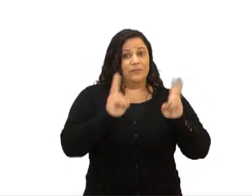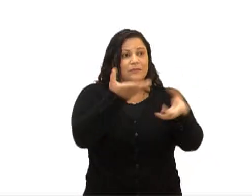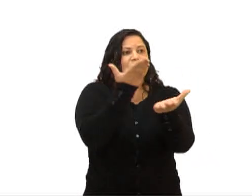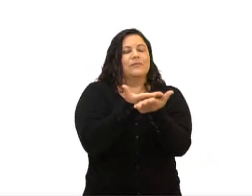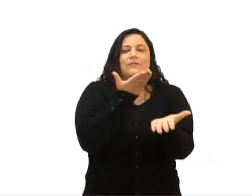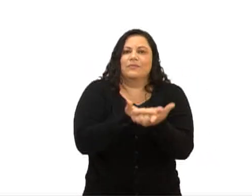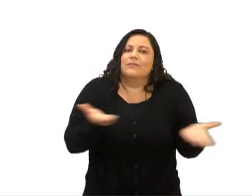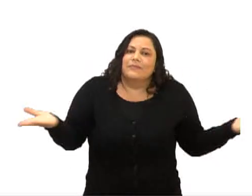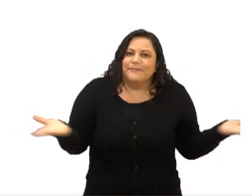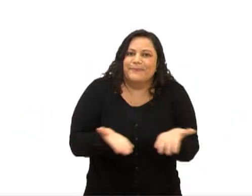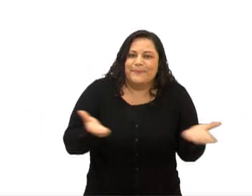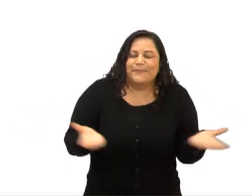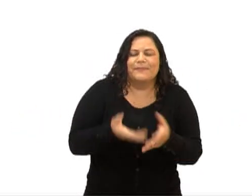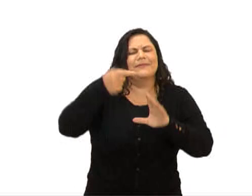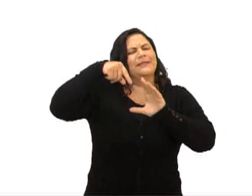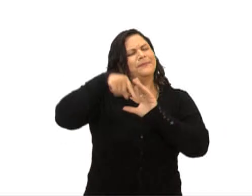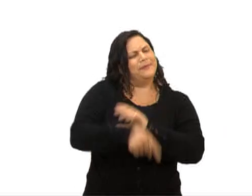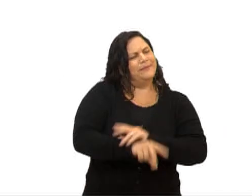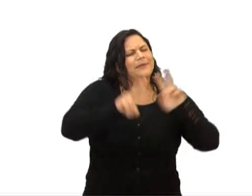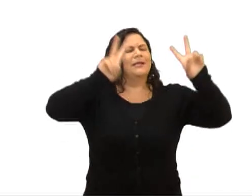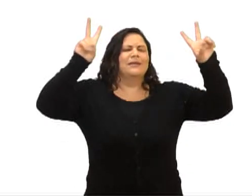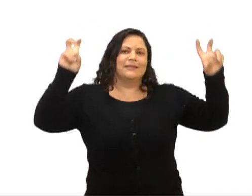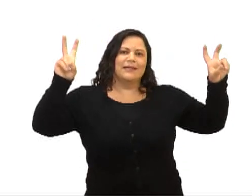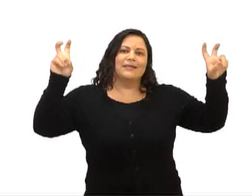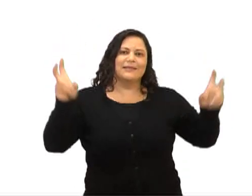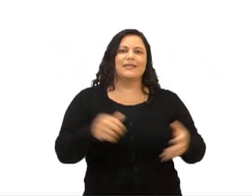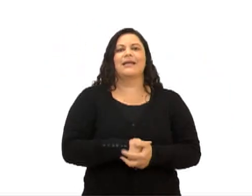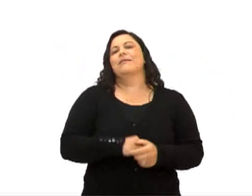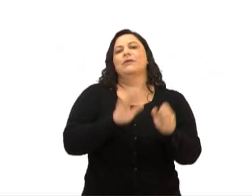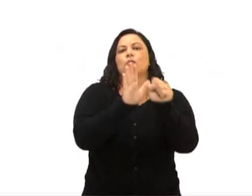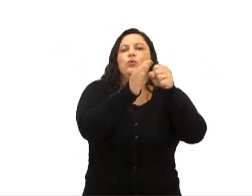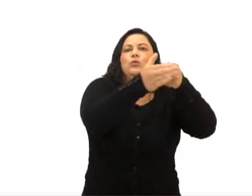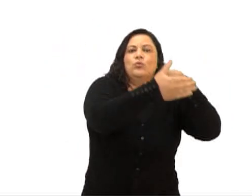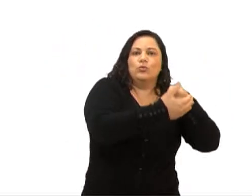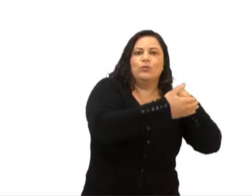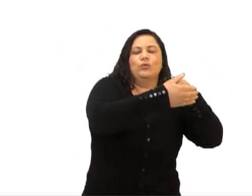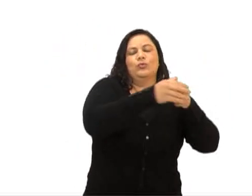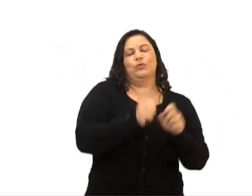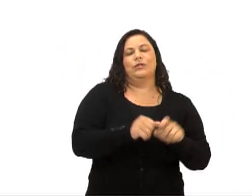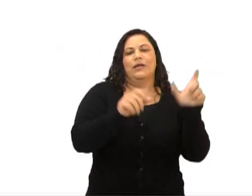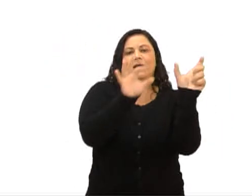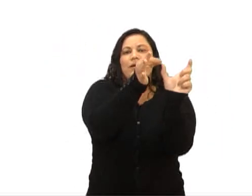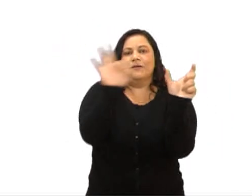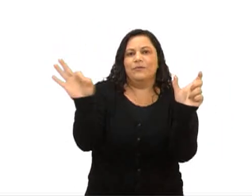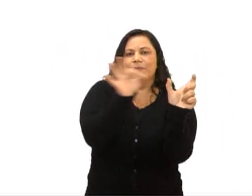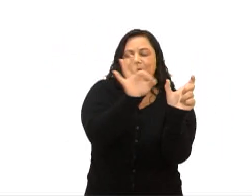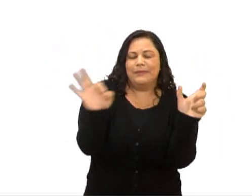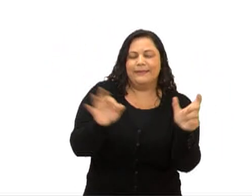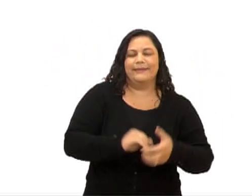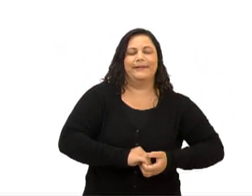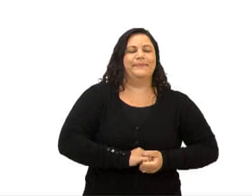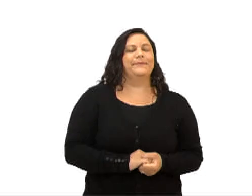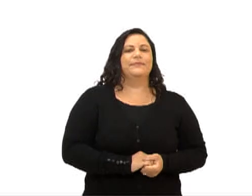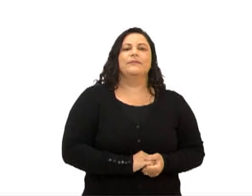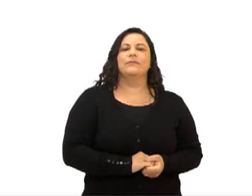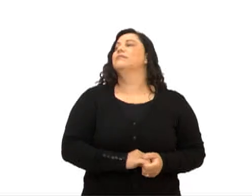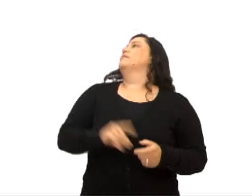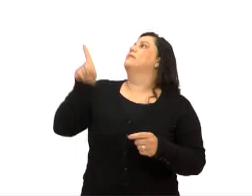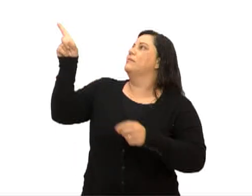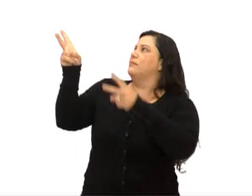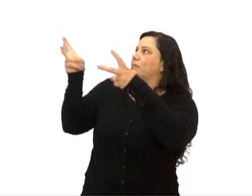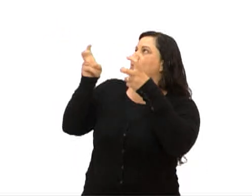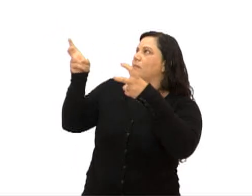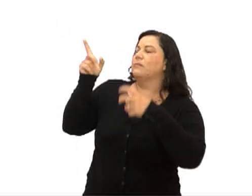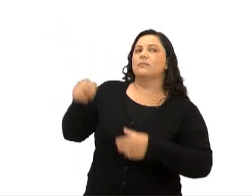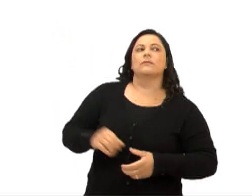hoje e nos aprofundarmos mais nesse assunto sobre o sujeito e predicado. Vamos lá na telinha, gente? Sem esquecer o contexto em que